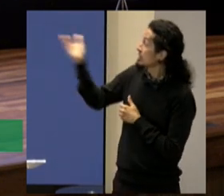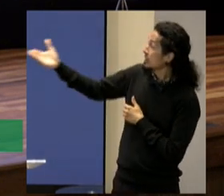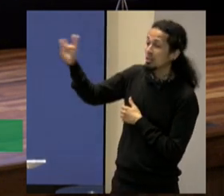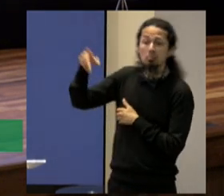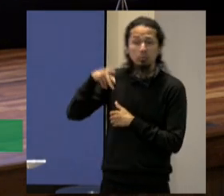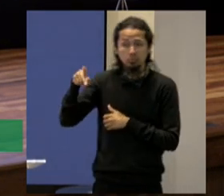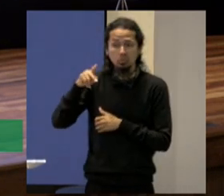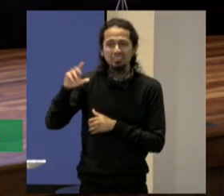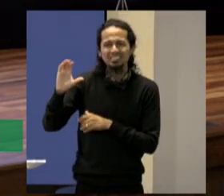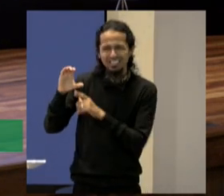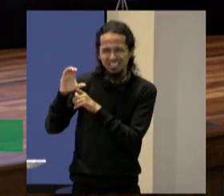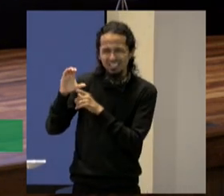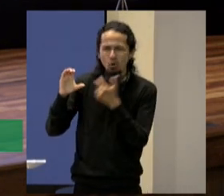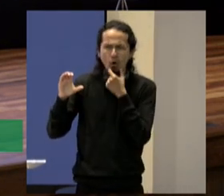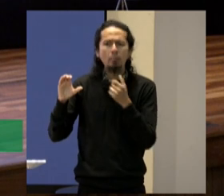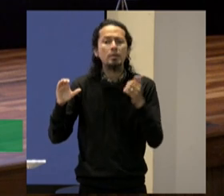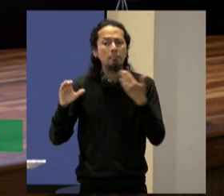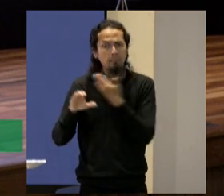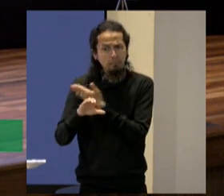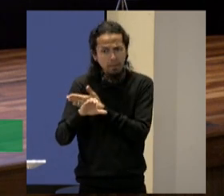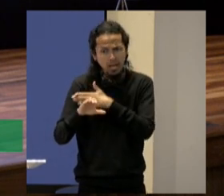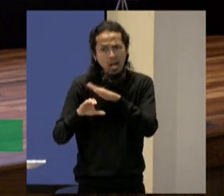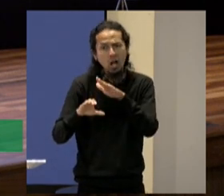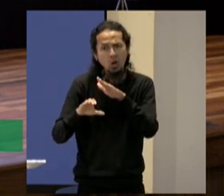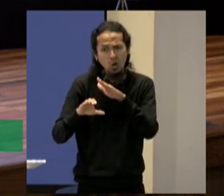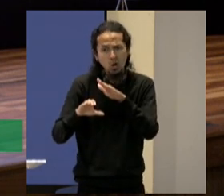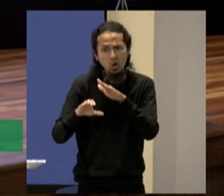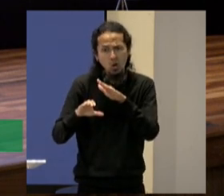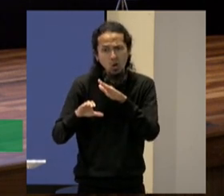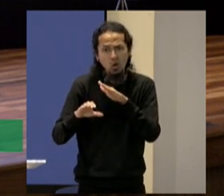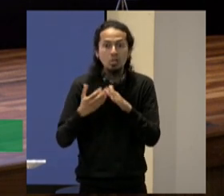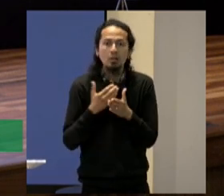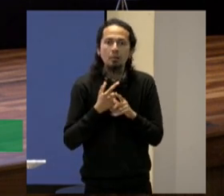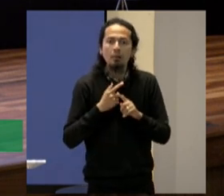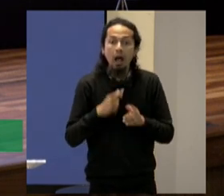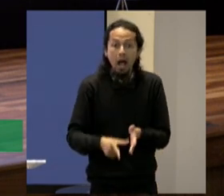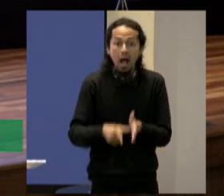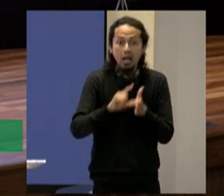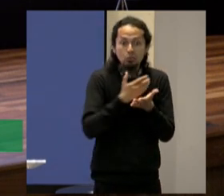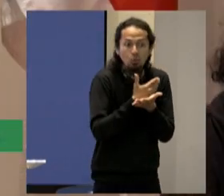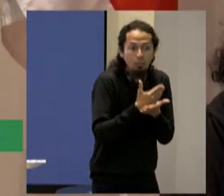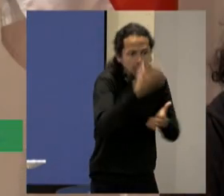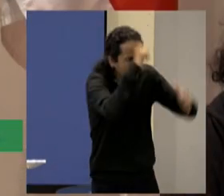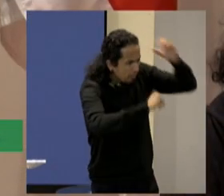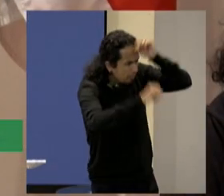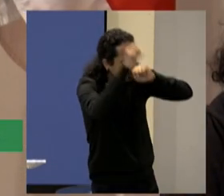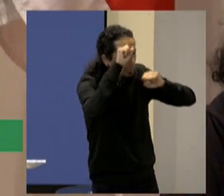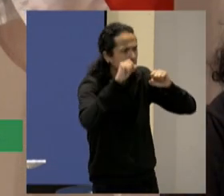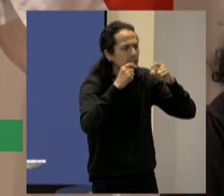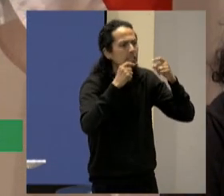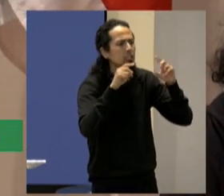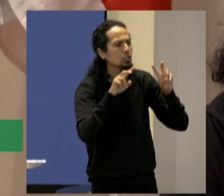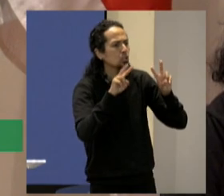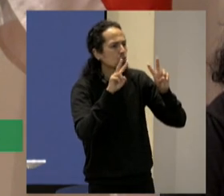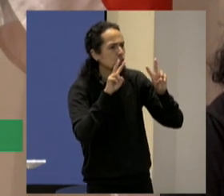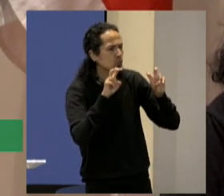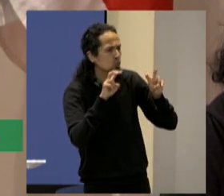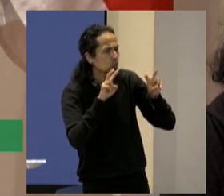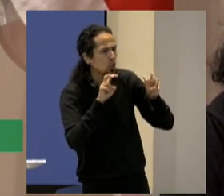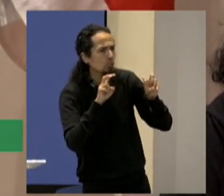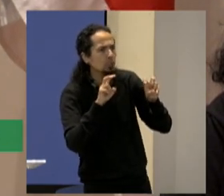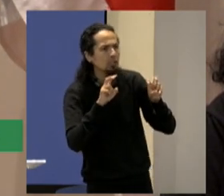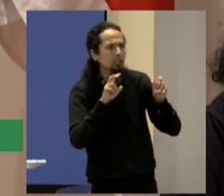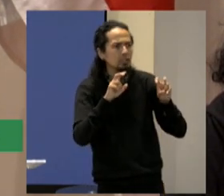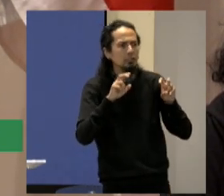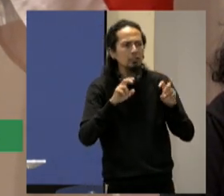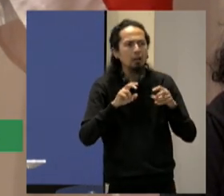o professor Marcelo, passa, a partir desse processo de letramento racial, começa a ter um olhar crítico sobre o seu próprio livro